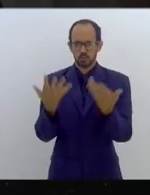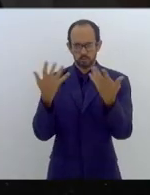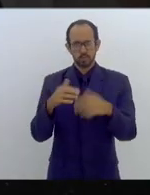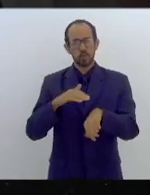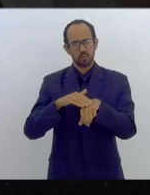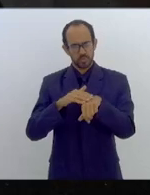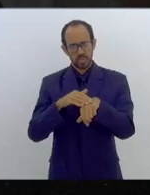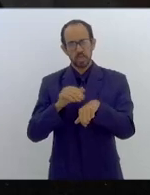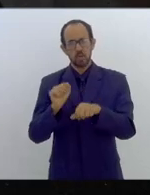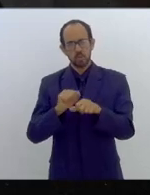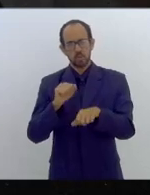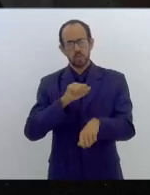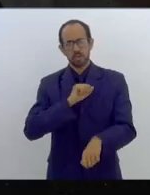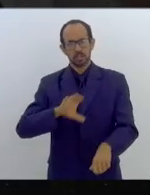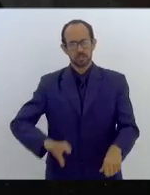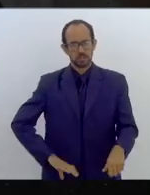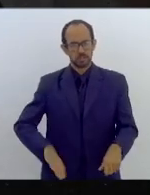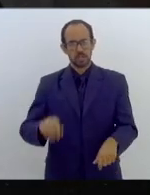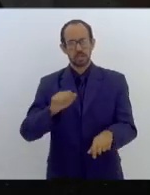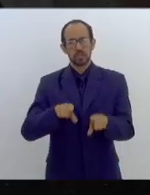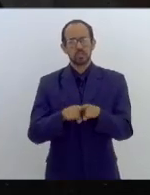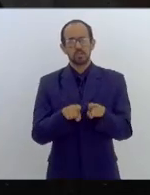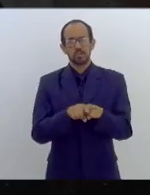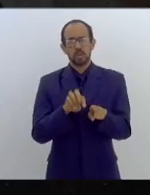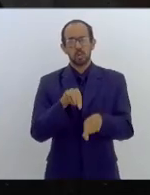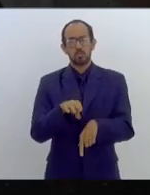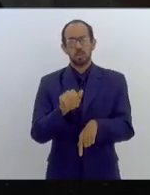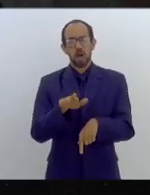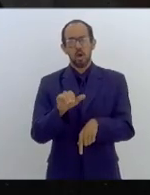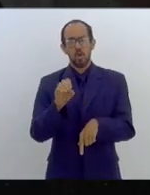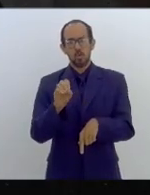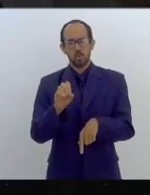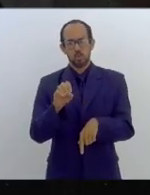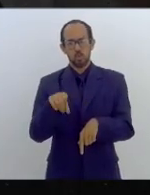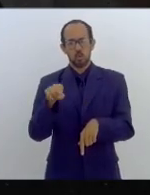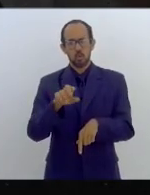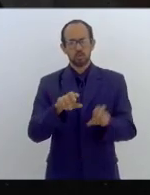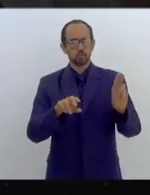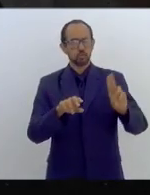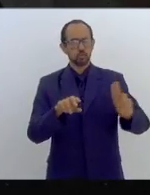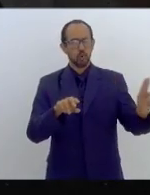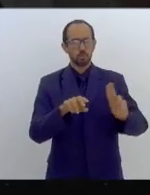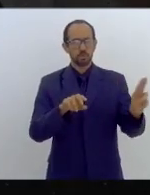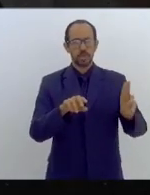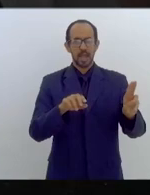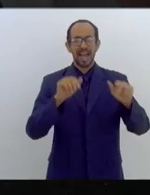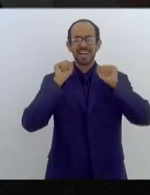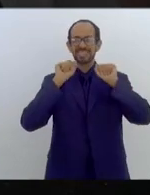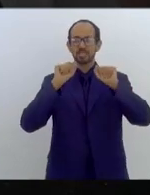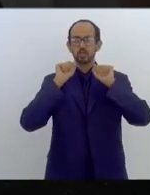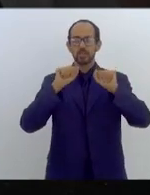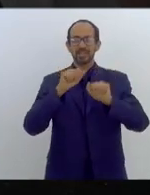Ciliano sobre, com o próprio Mauro Osório, esse nome, Luiz Paulo, assessoria fiscal,